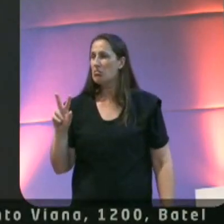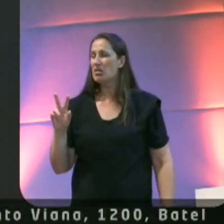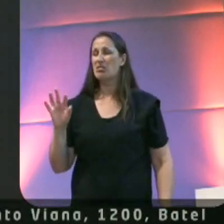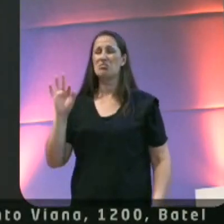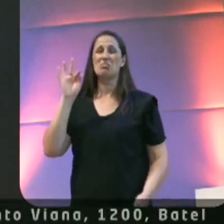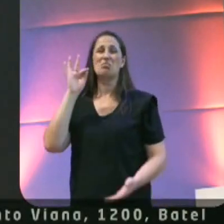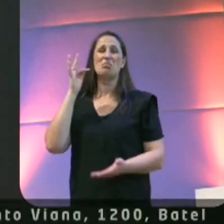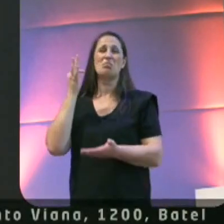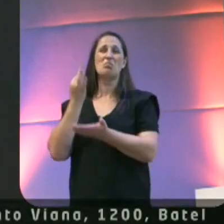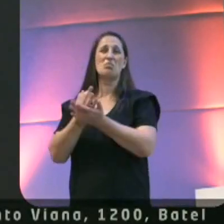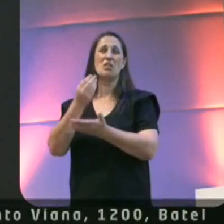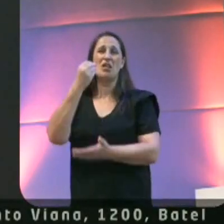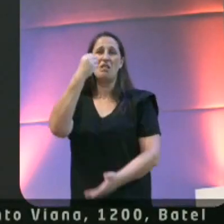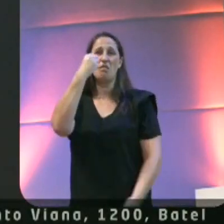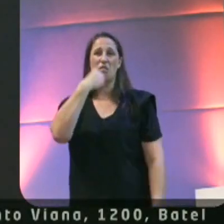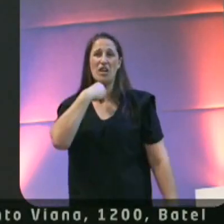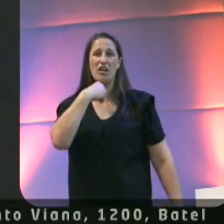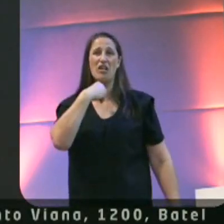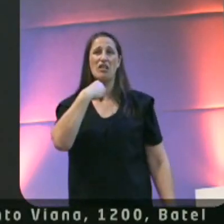não é suficiente.